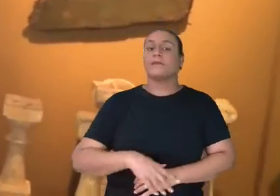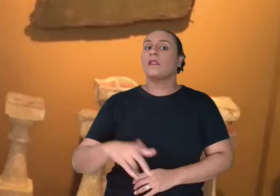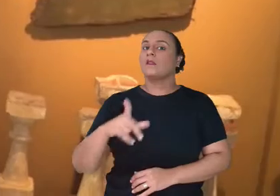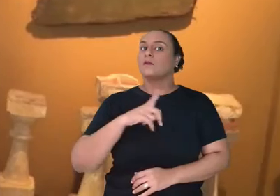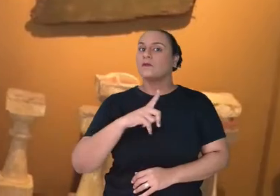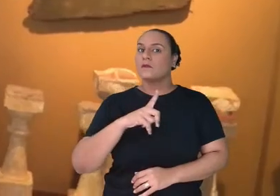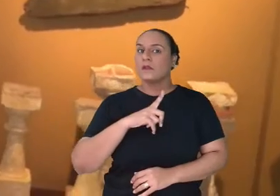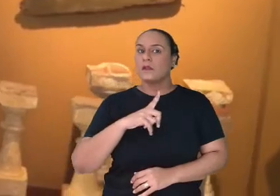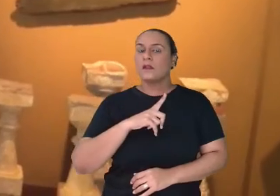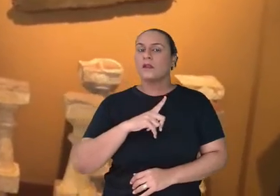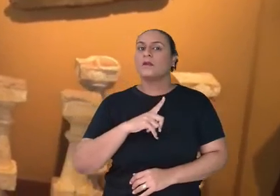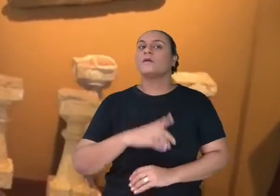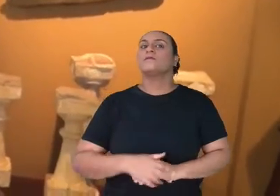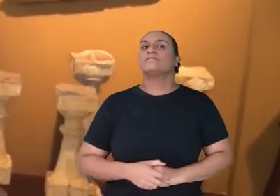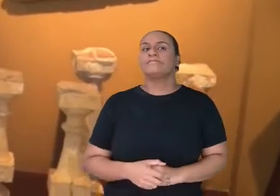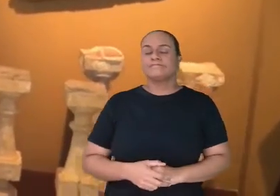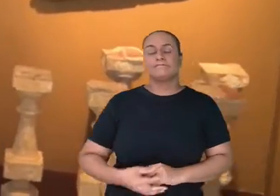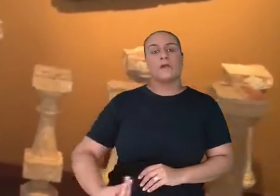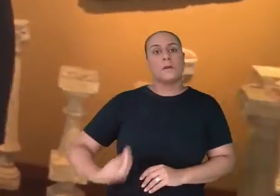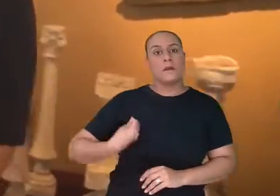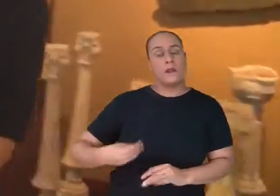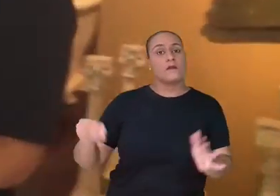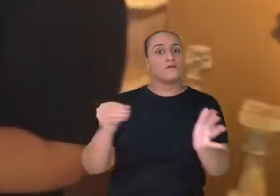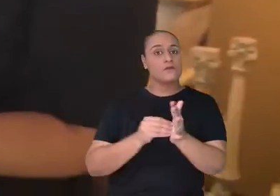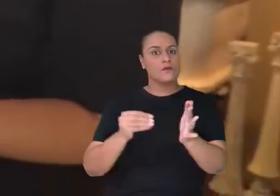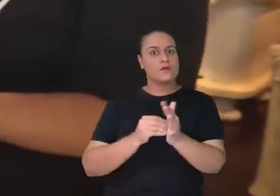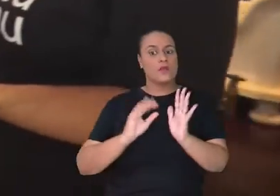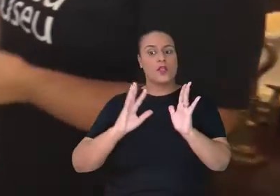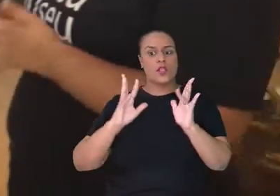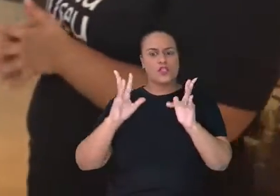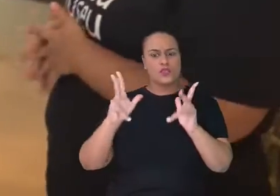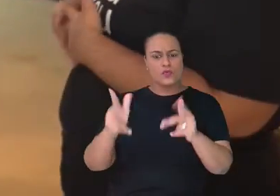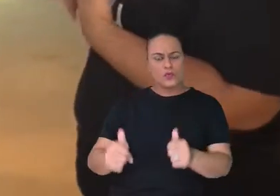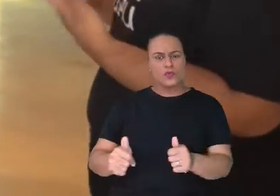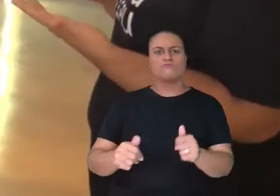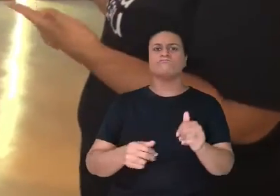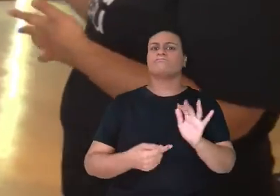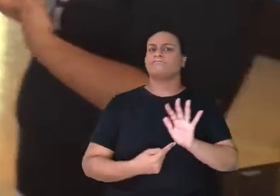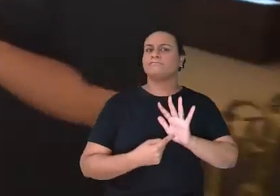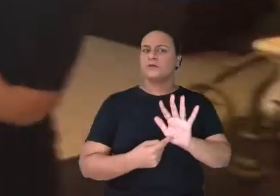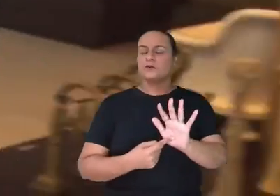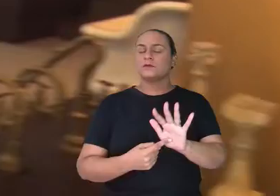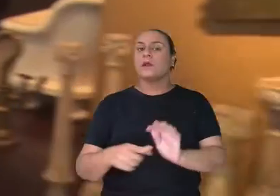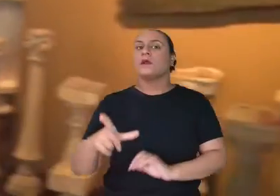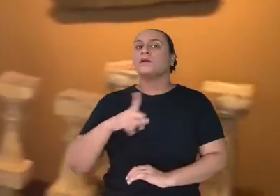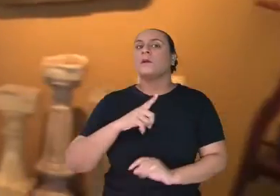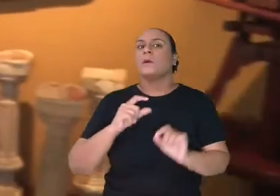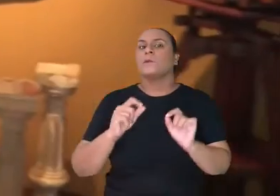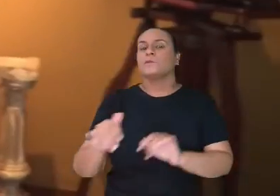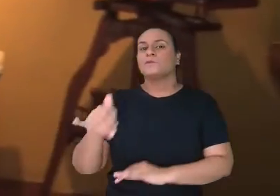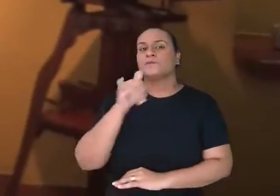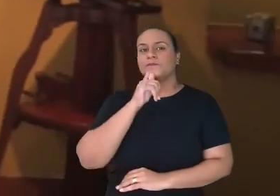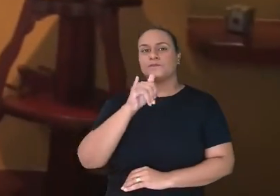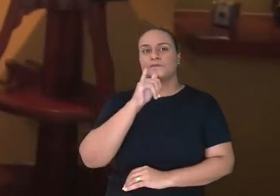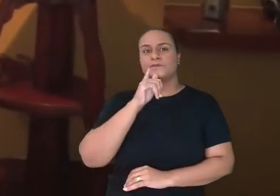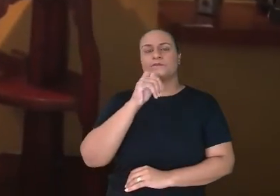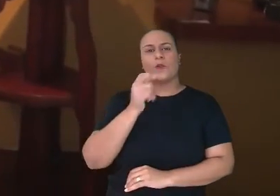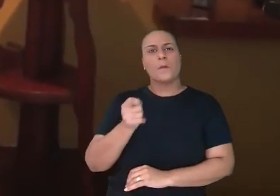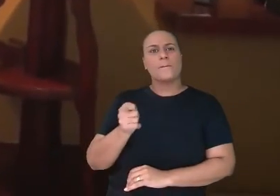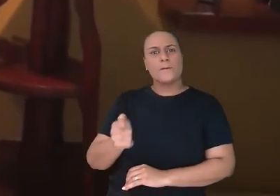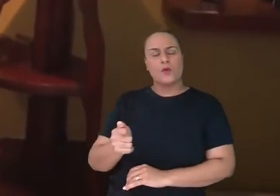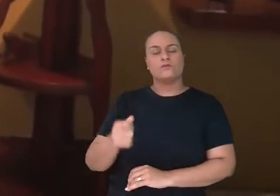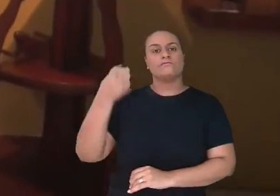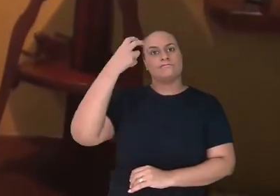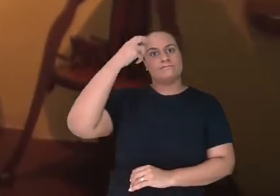tem as presenças, as ausências e tudo isso fala. Então, aqui a gente tem, por exemplo, um pouco da cultura